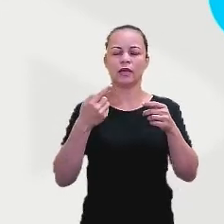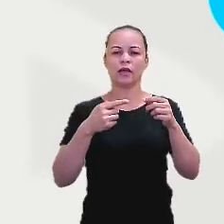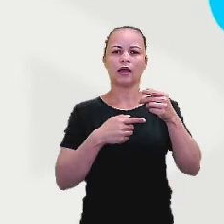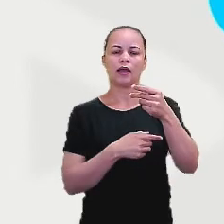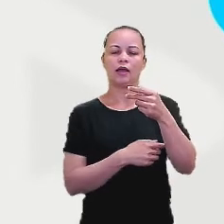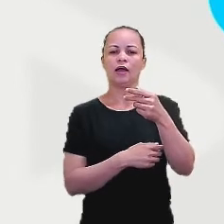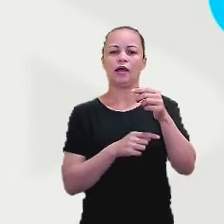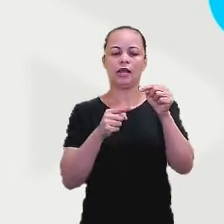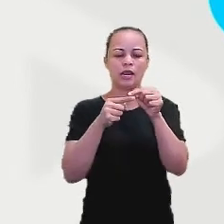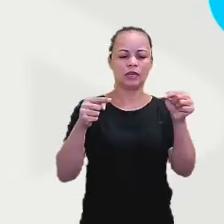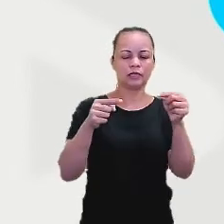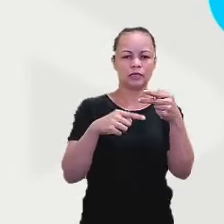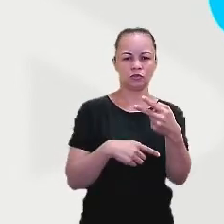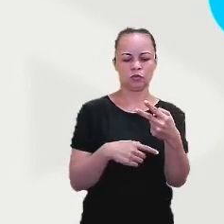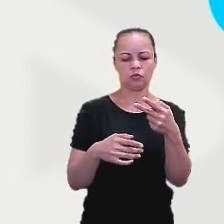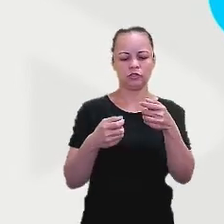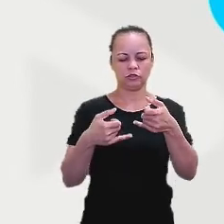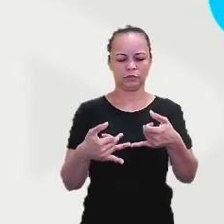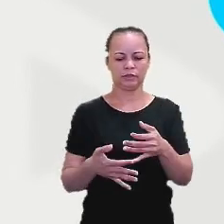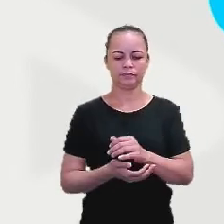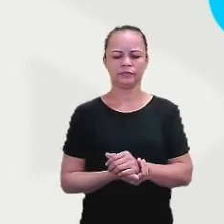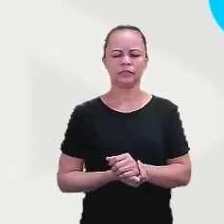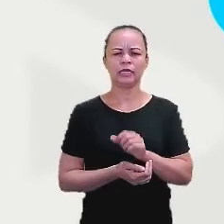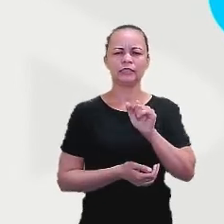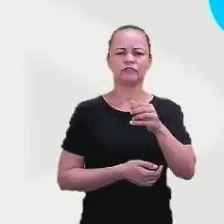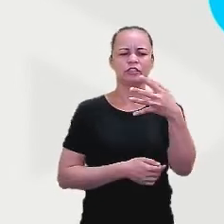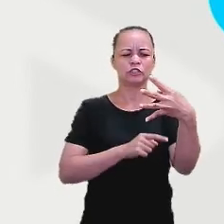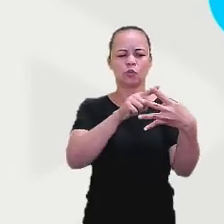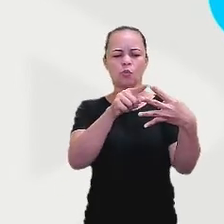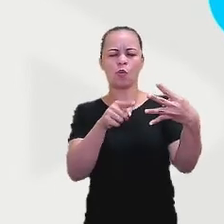assim: Vinícius, se tivesse 4